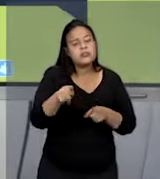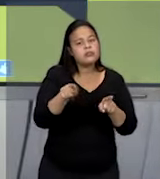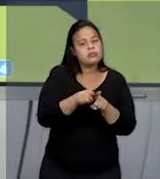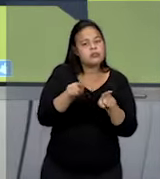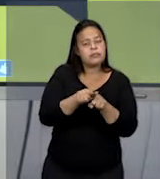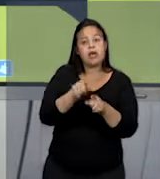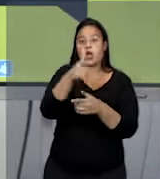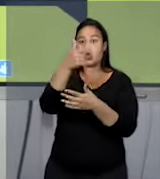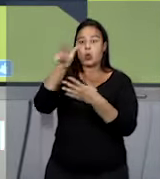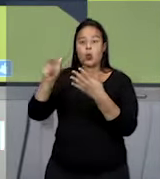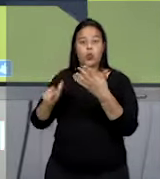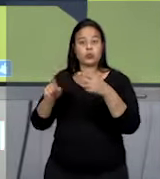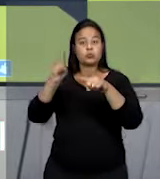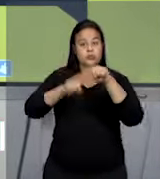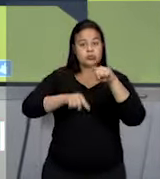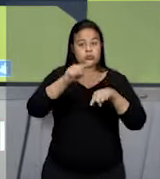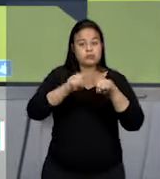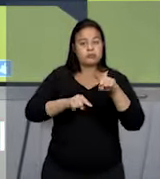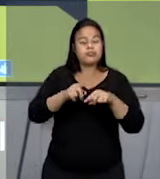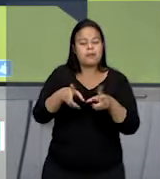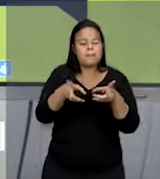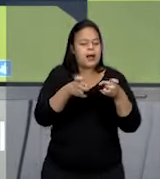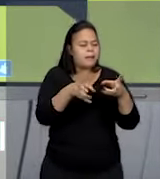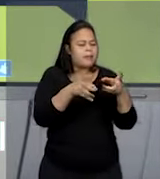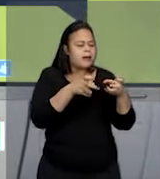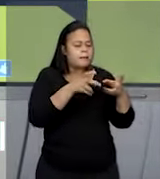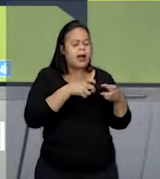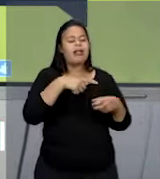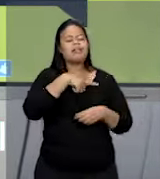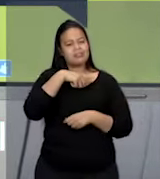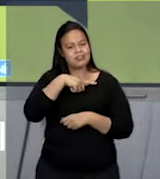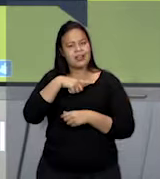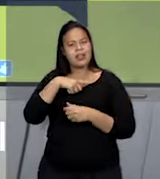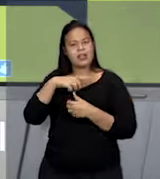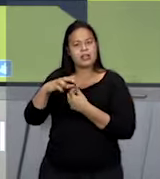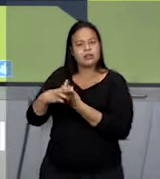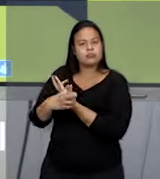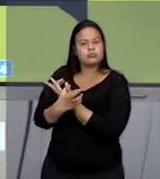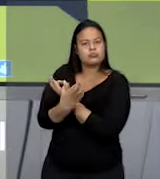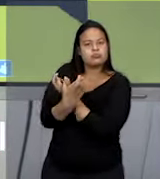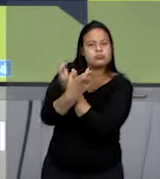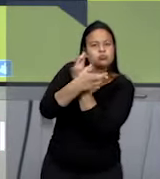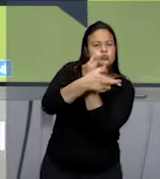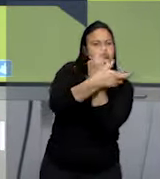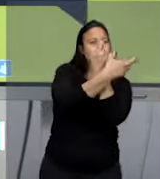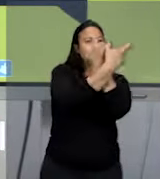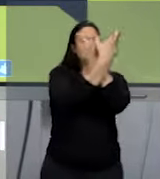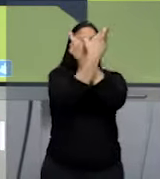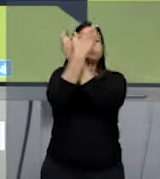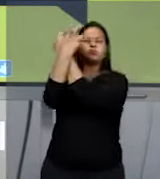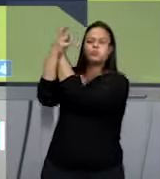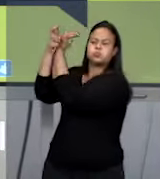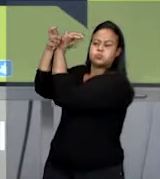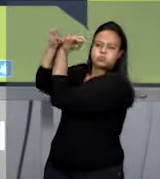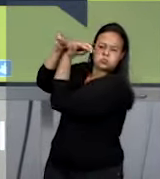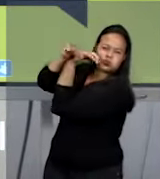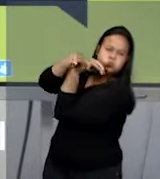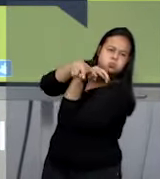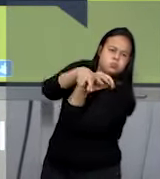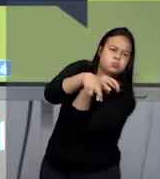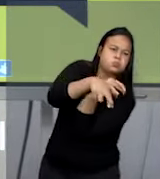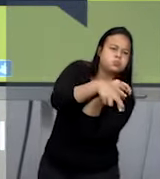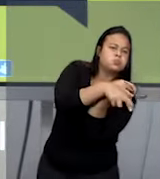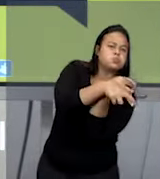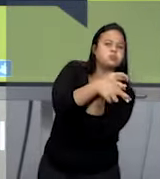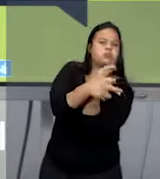seu celular, que vão emitir sinais para o satélite e receber